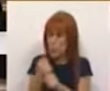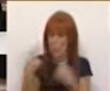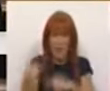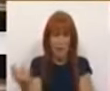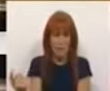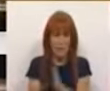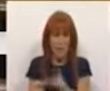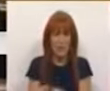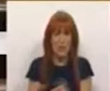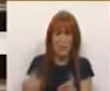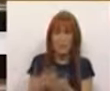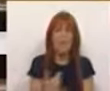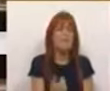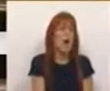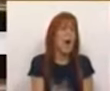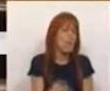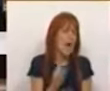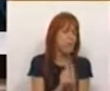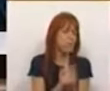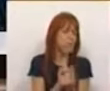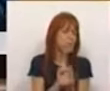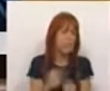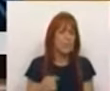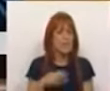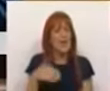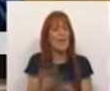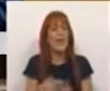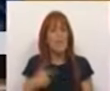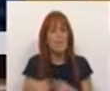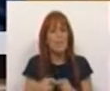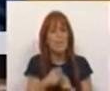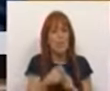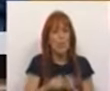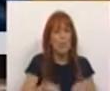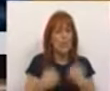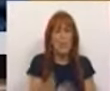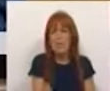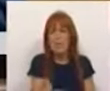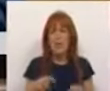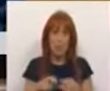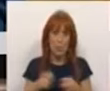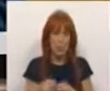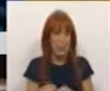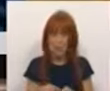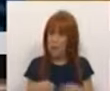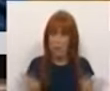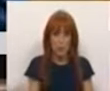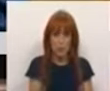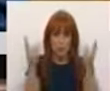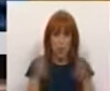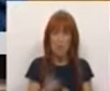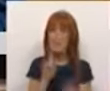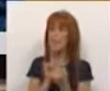trabalhadores conduz a atrasos no atendimento, na atribuição das prestações sociais, problemas que não são resolvidos